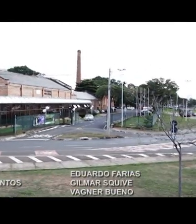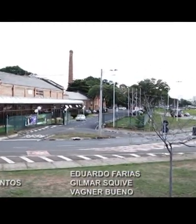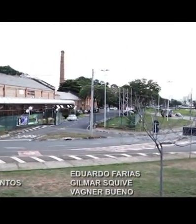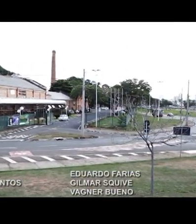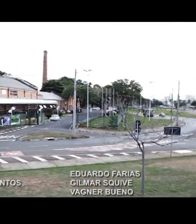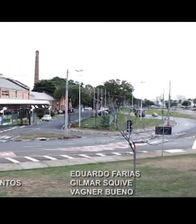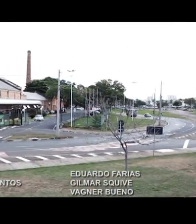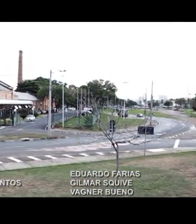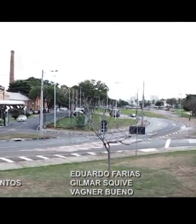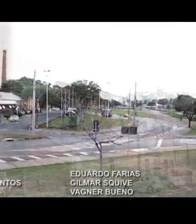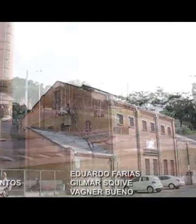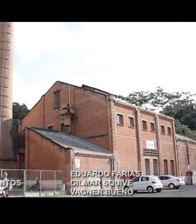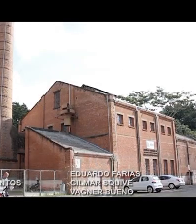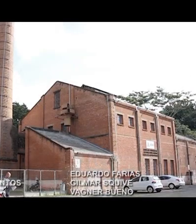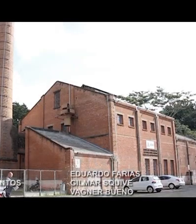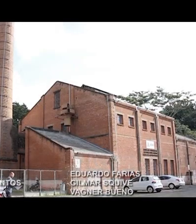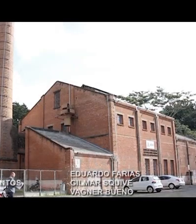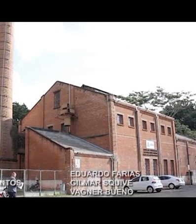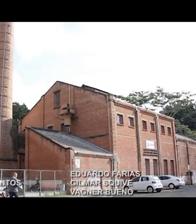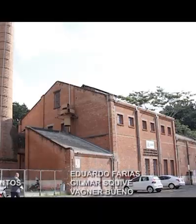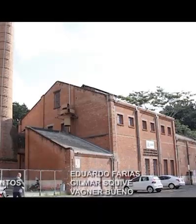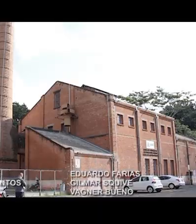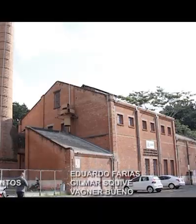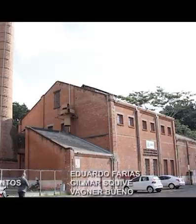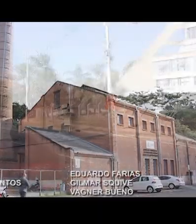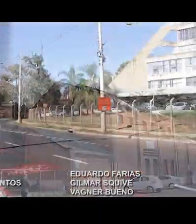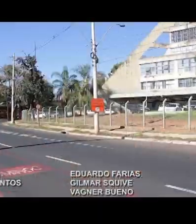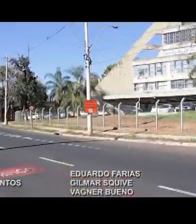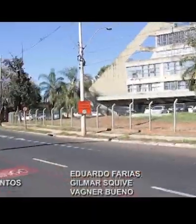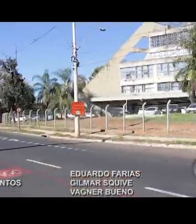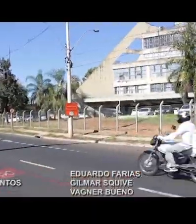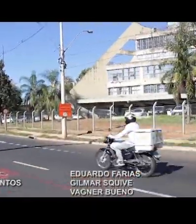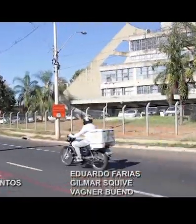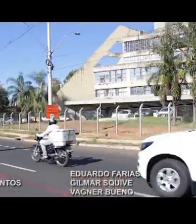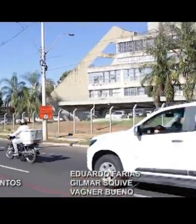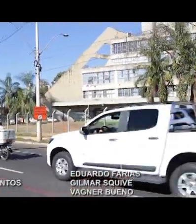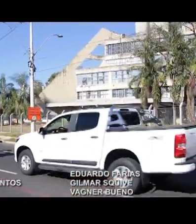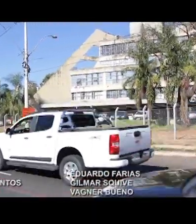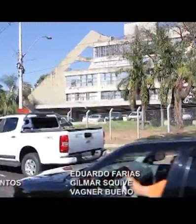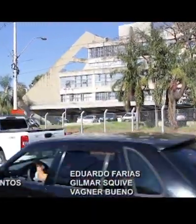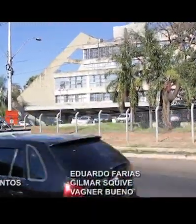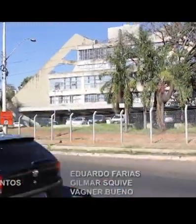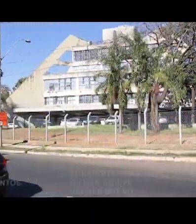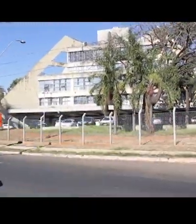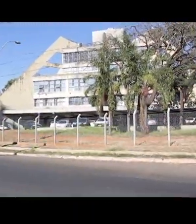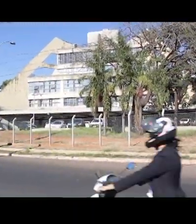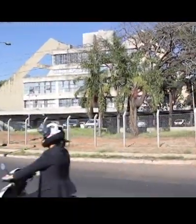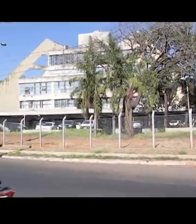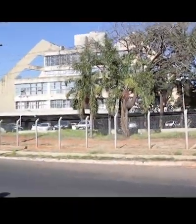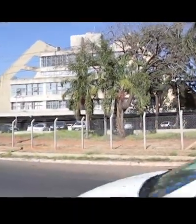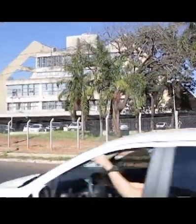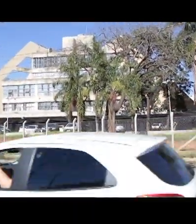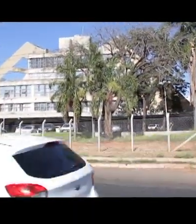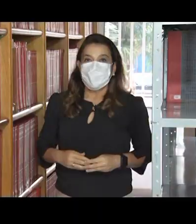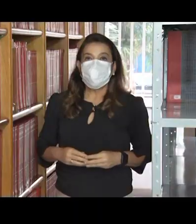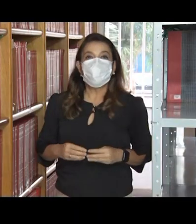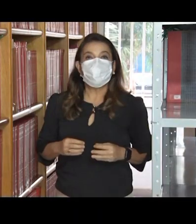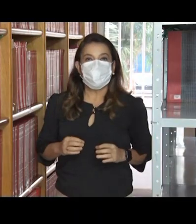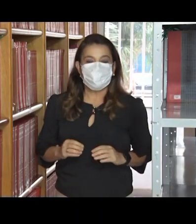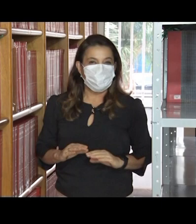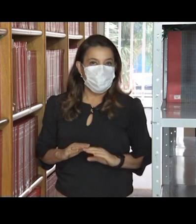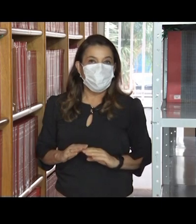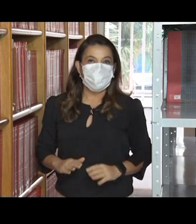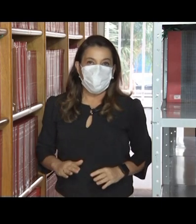José do Rio Preto, tua marcha, tua fé.